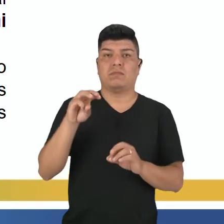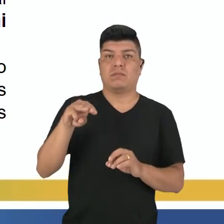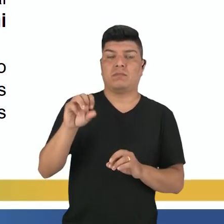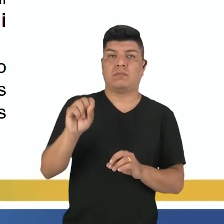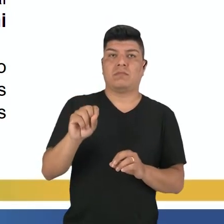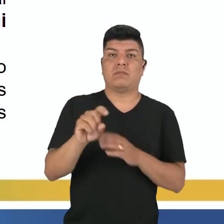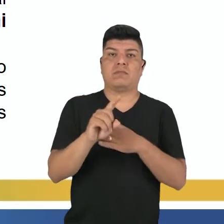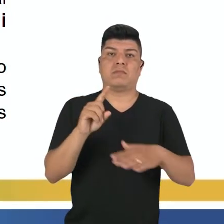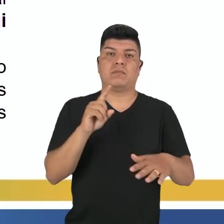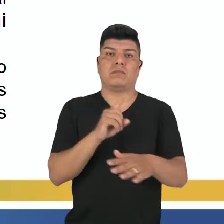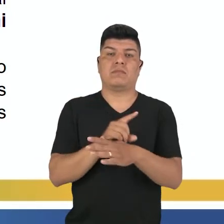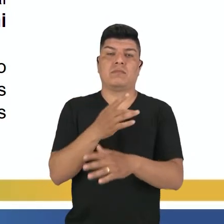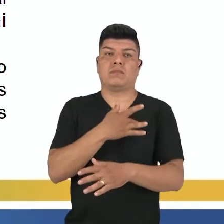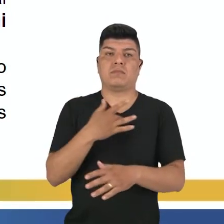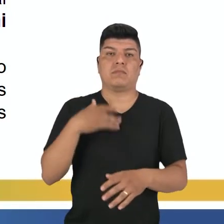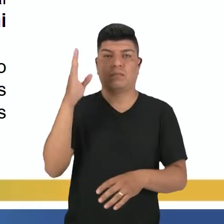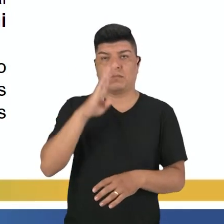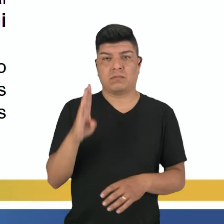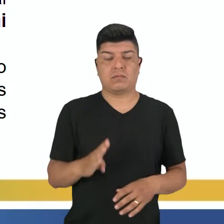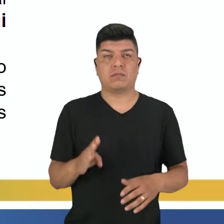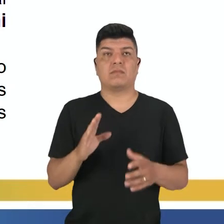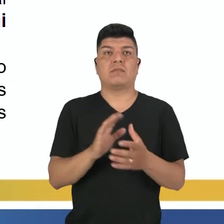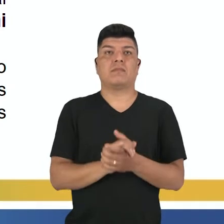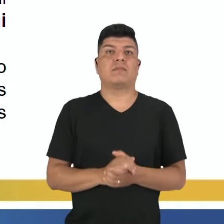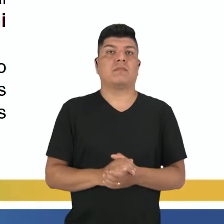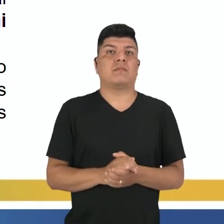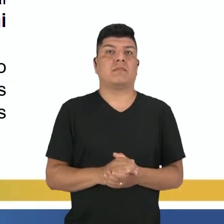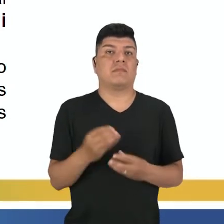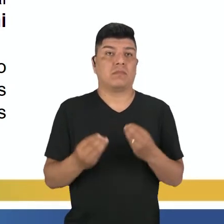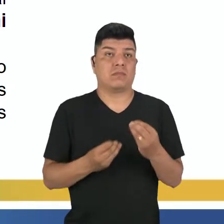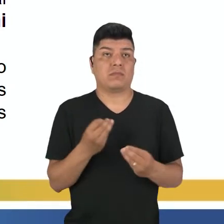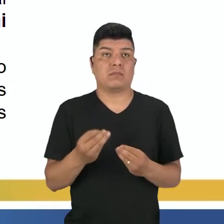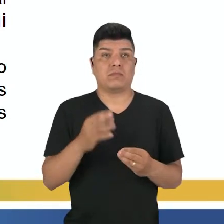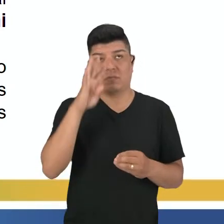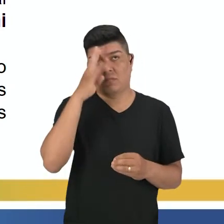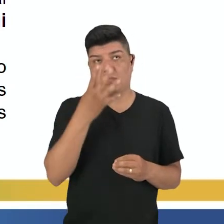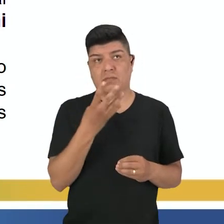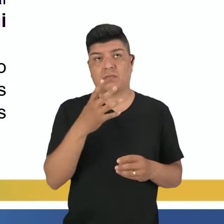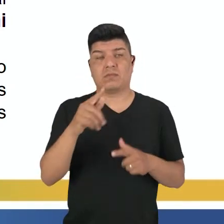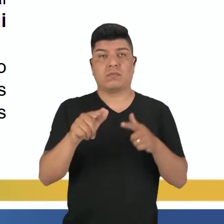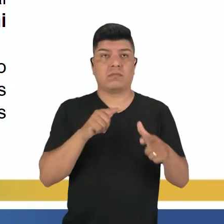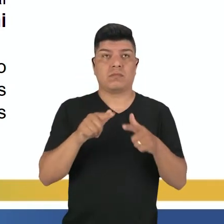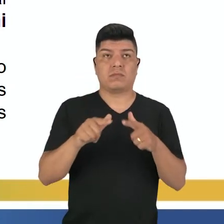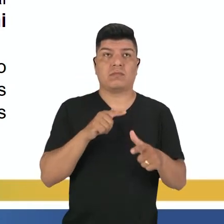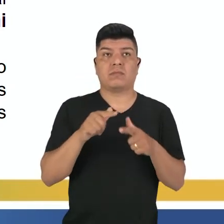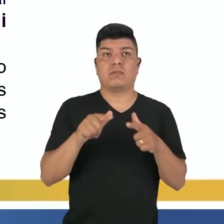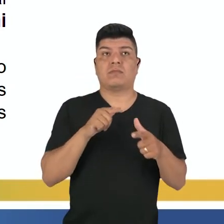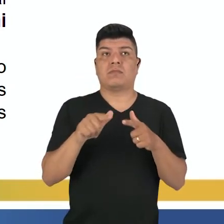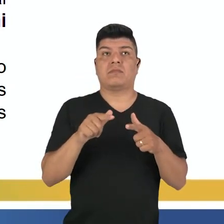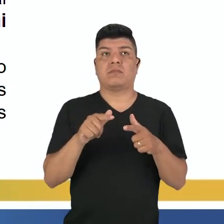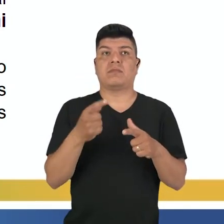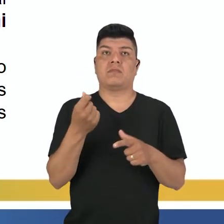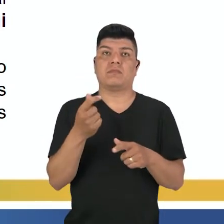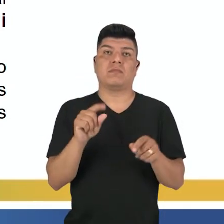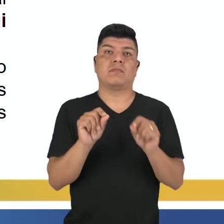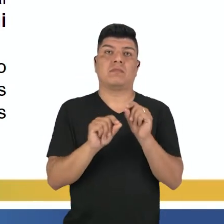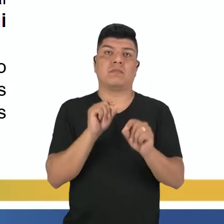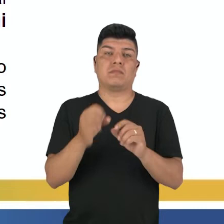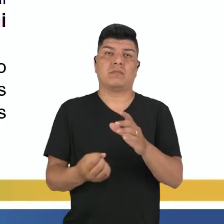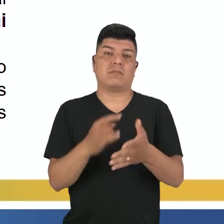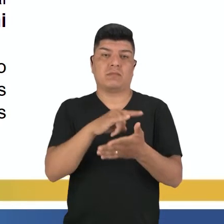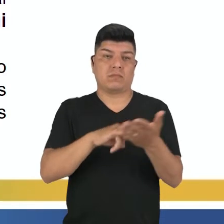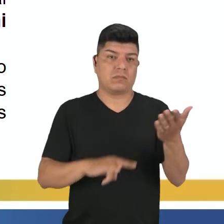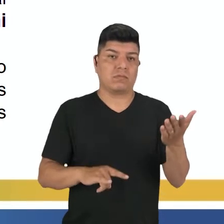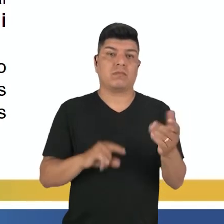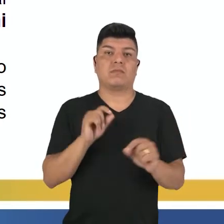Determinantes Sociais de Saúde no Brasil. Como um dos resultados desses trabalhos de comissão, foi produzido um